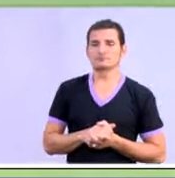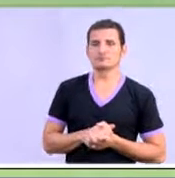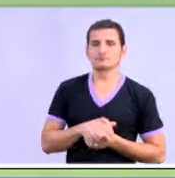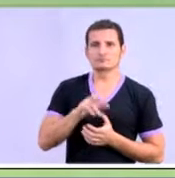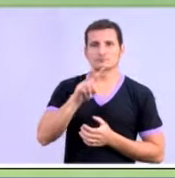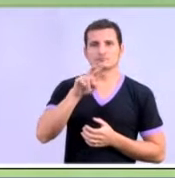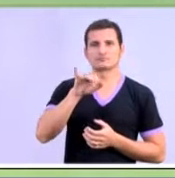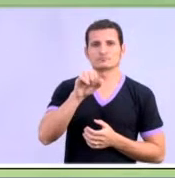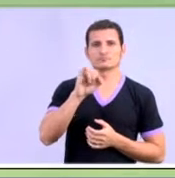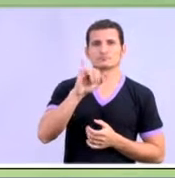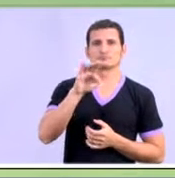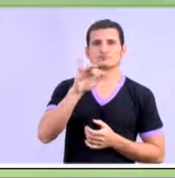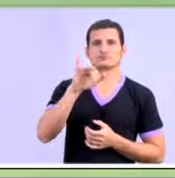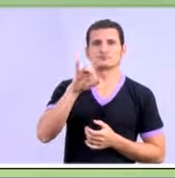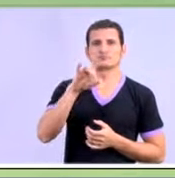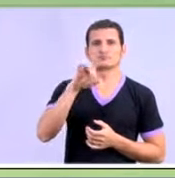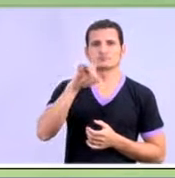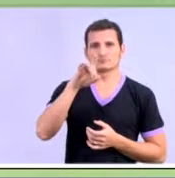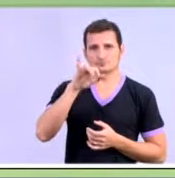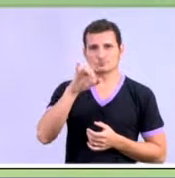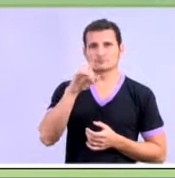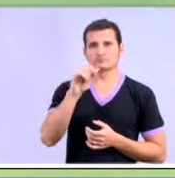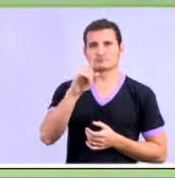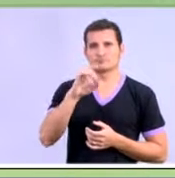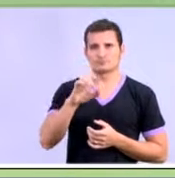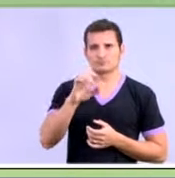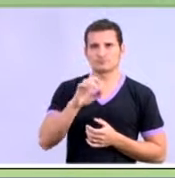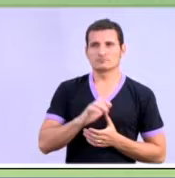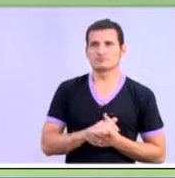eu coloquei entre colchetes, tá? Porque ele é opcional.